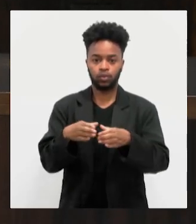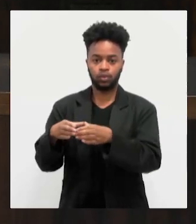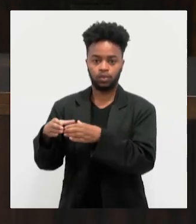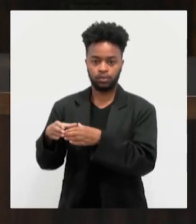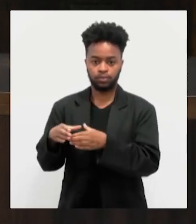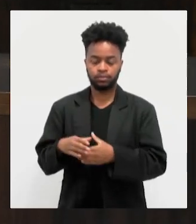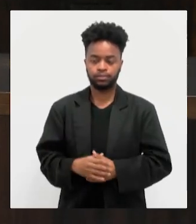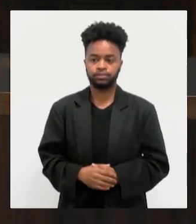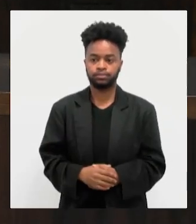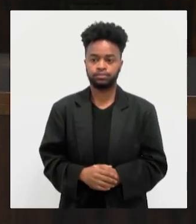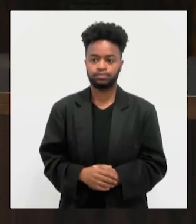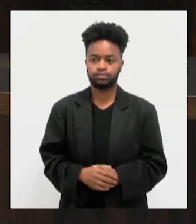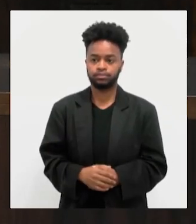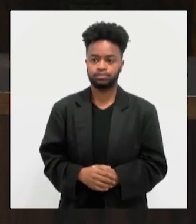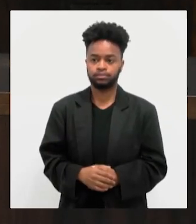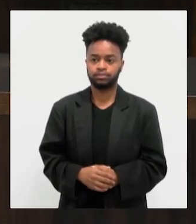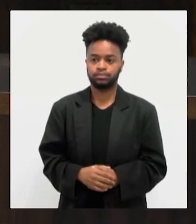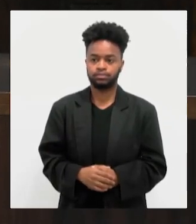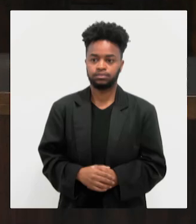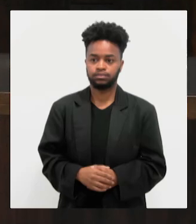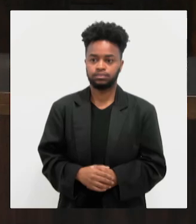comissões.